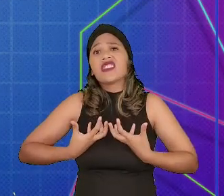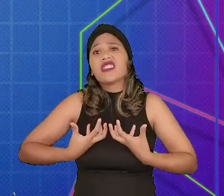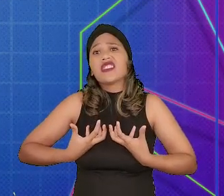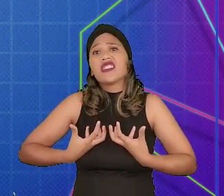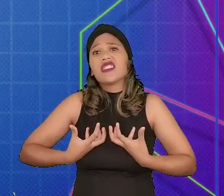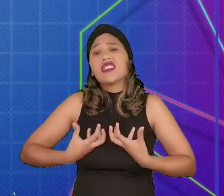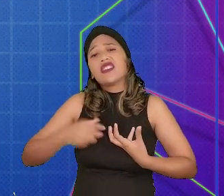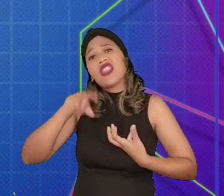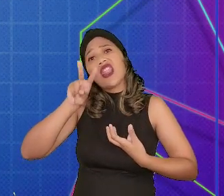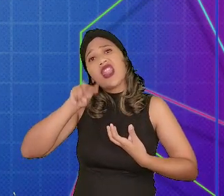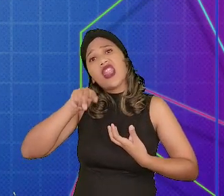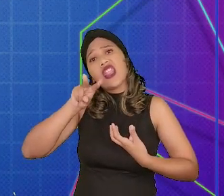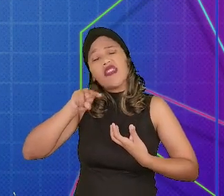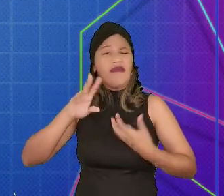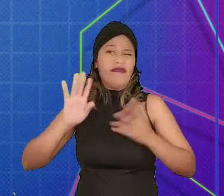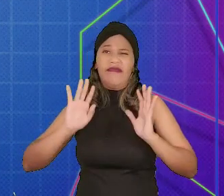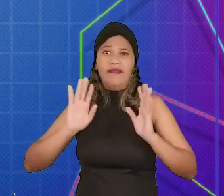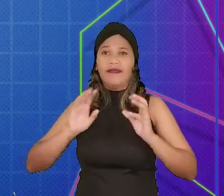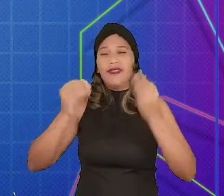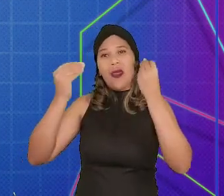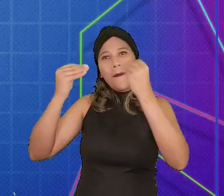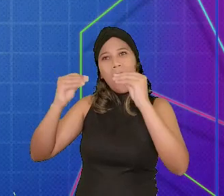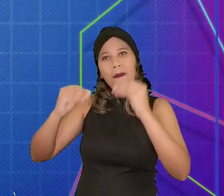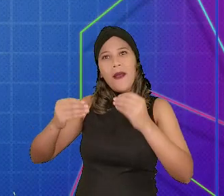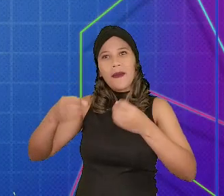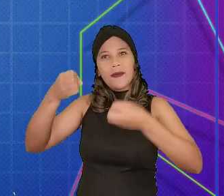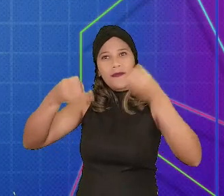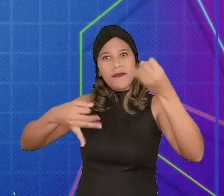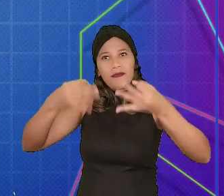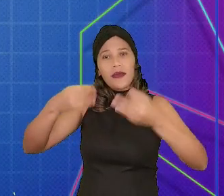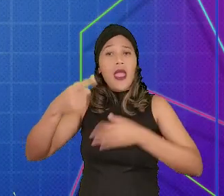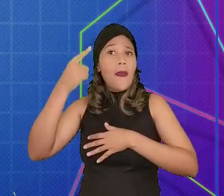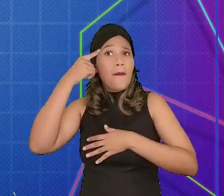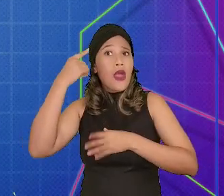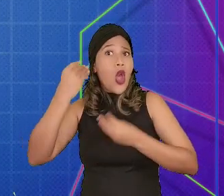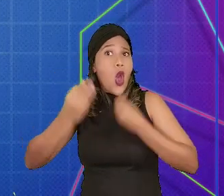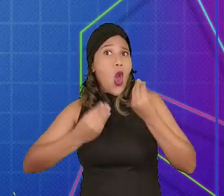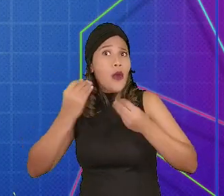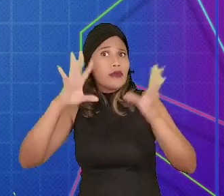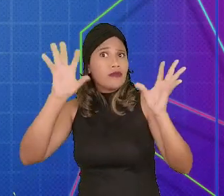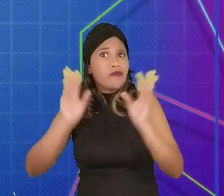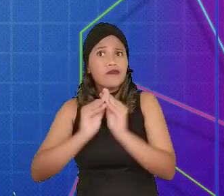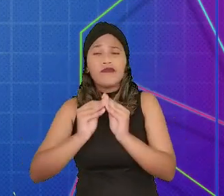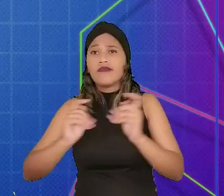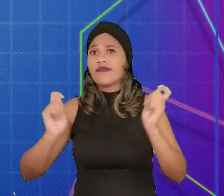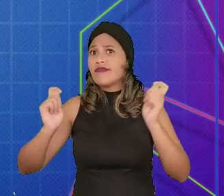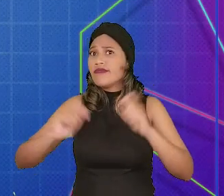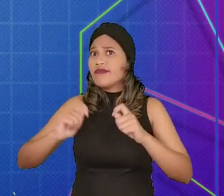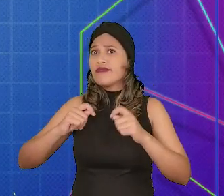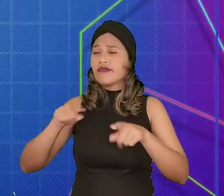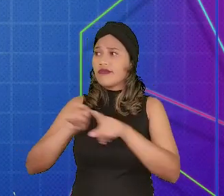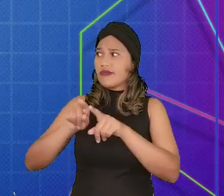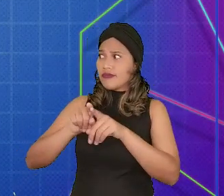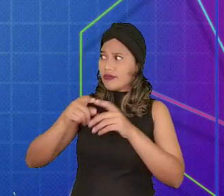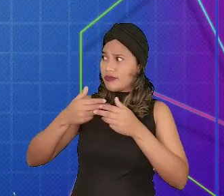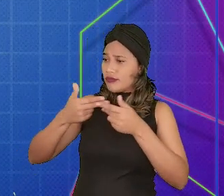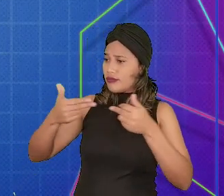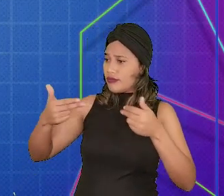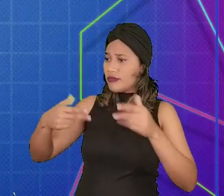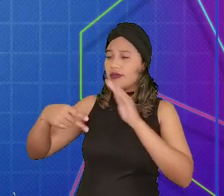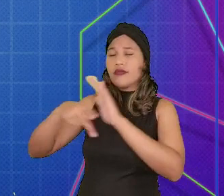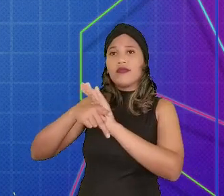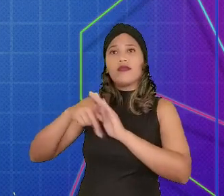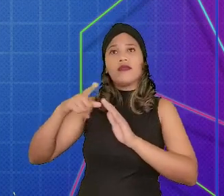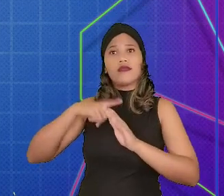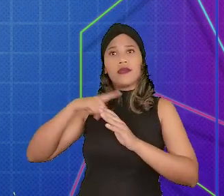pessoa interessada. Ao colocar as explicações, pense em como você pode escrever de uma maneira resumida e espalhar as informações ao longo